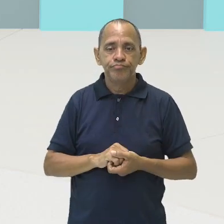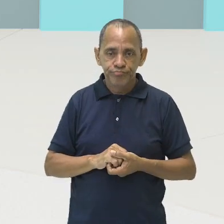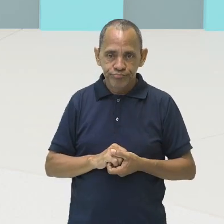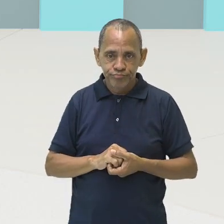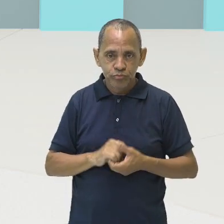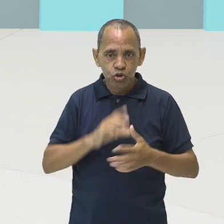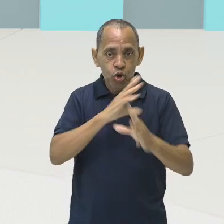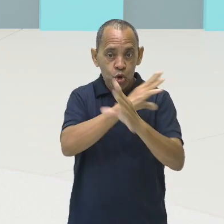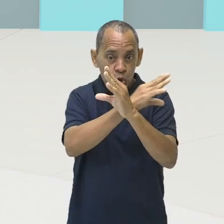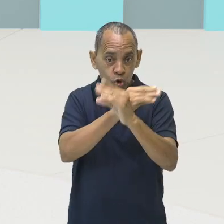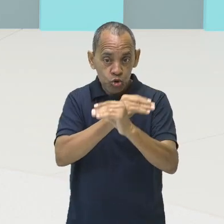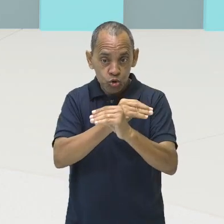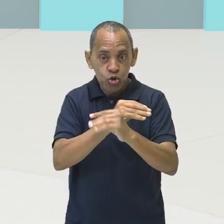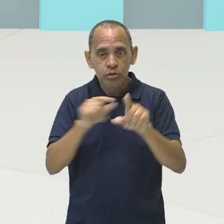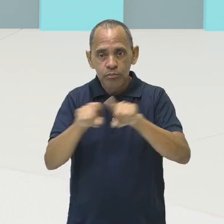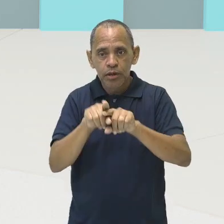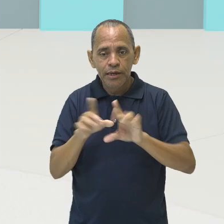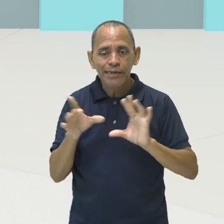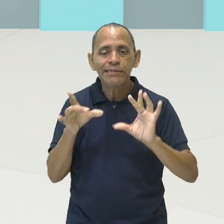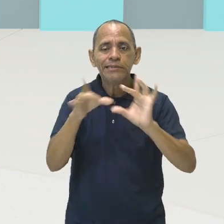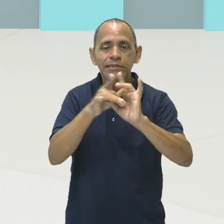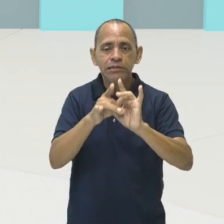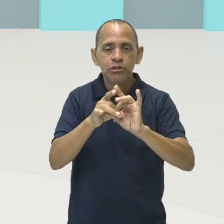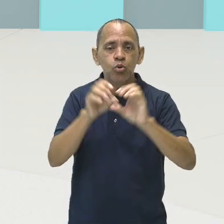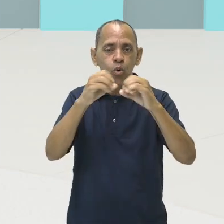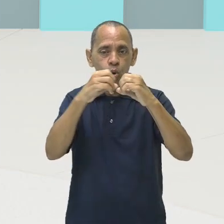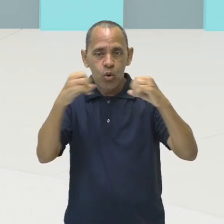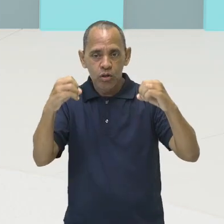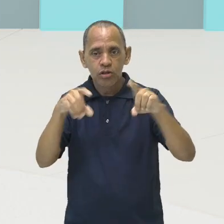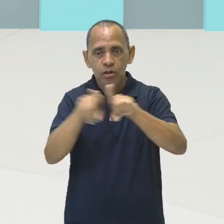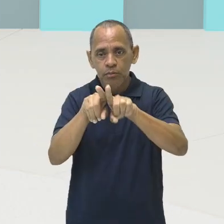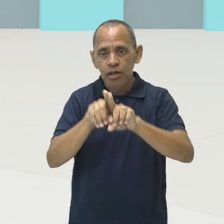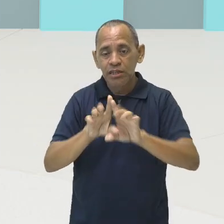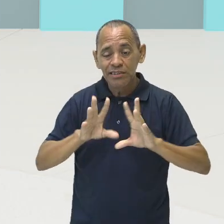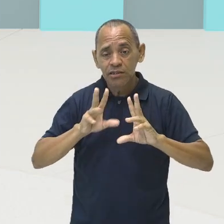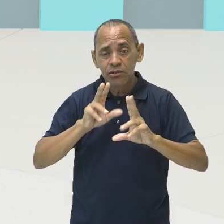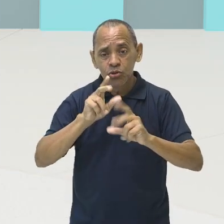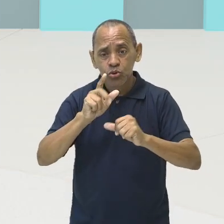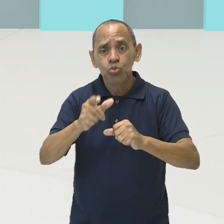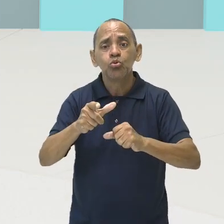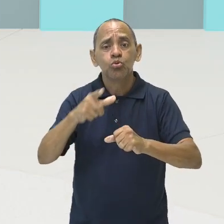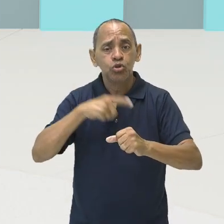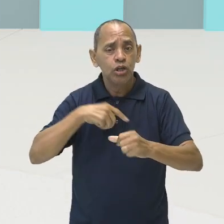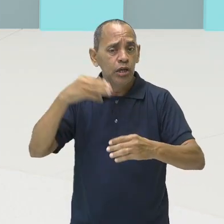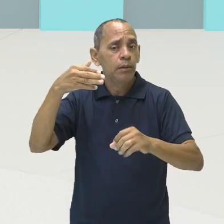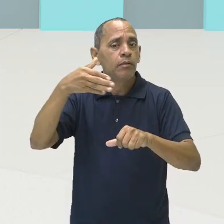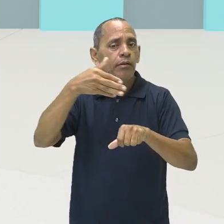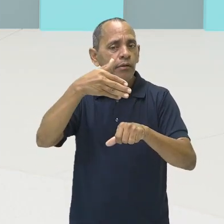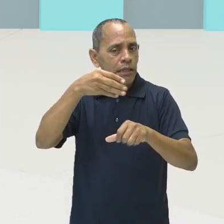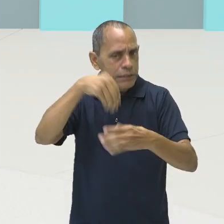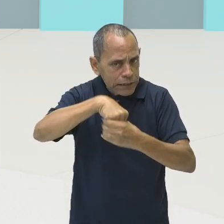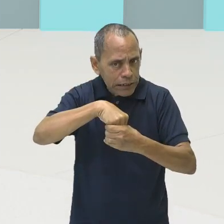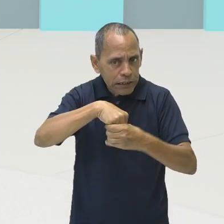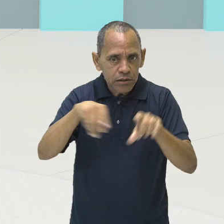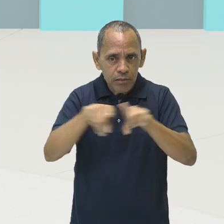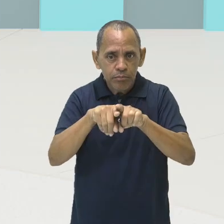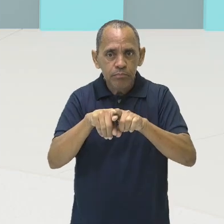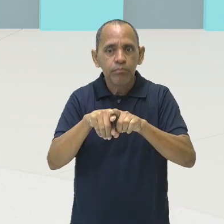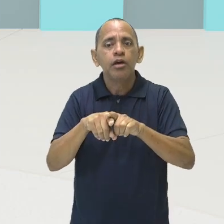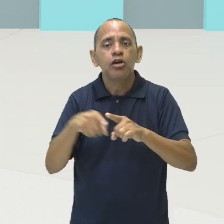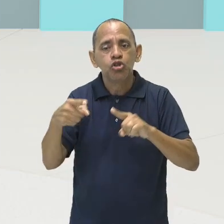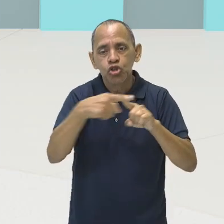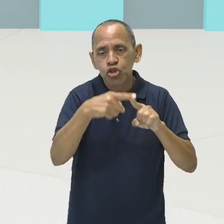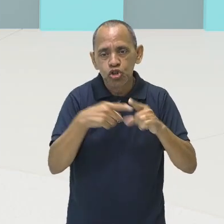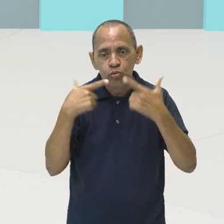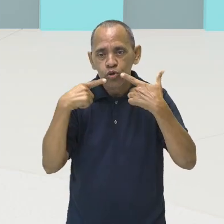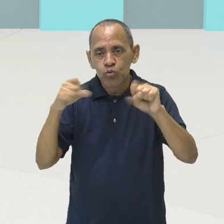ligam aí as nossas orações. Tudo isso faz parte, então, dos nossos elementos linguísticos dentro de um